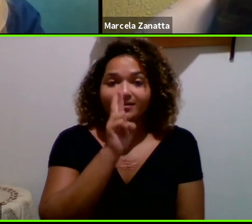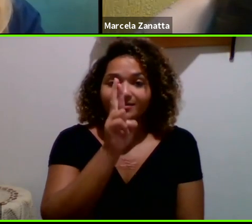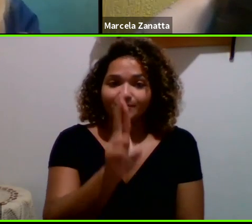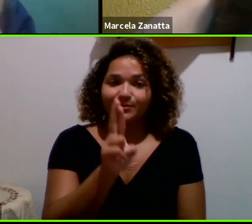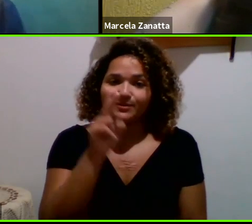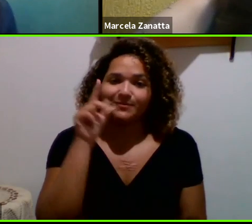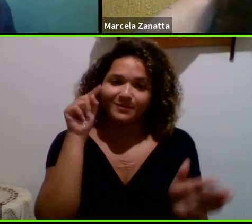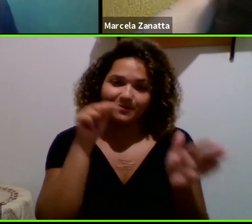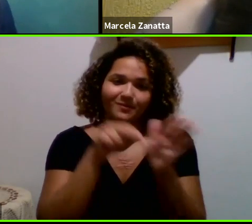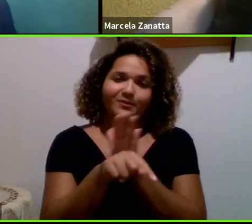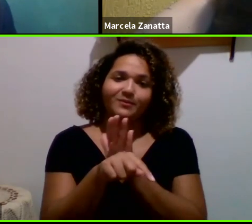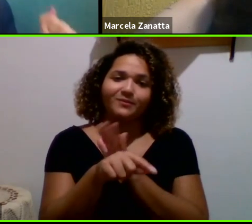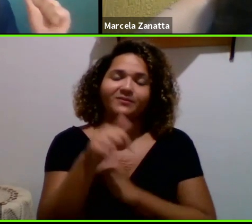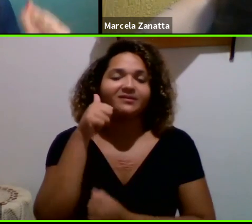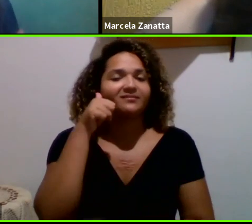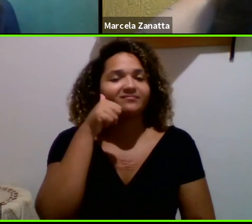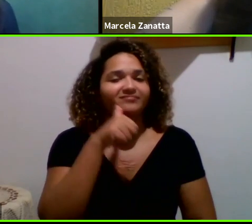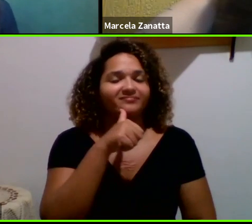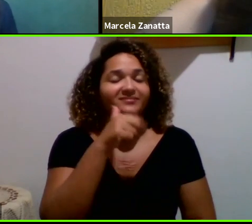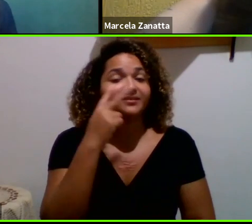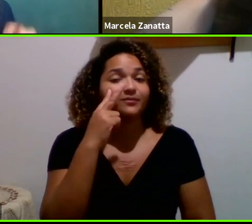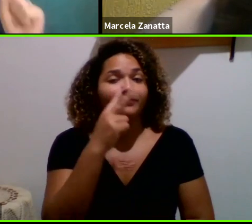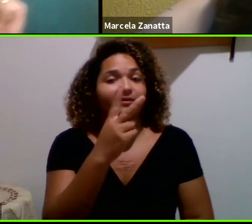das meninas até o momento.